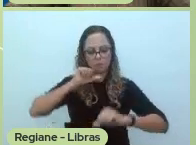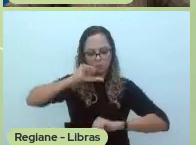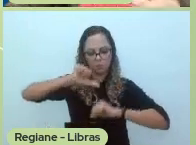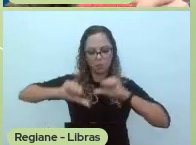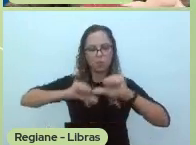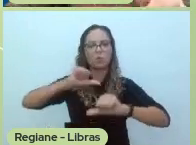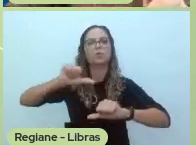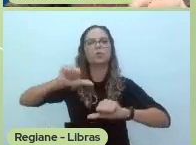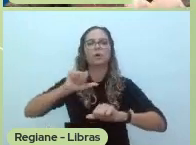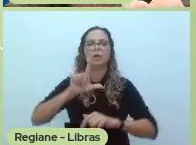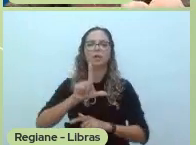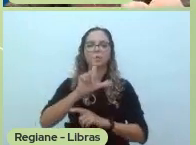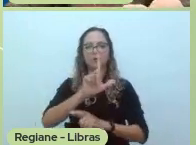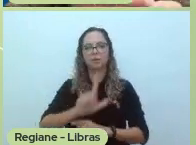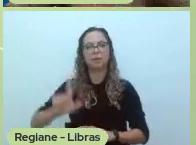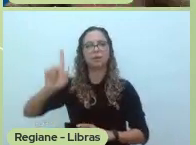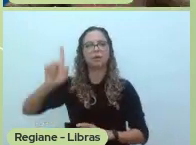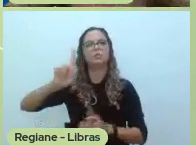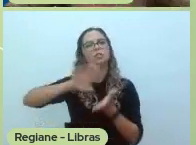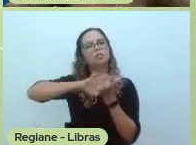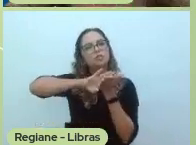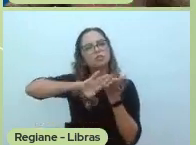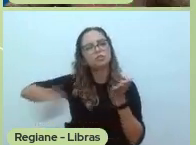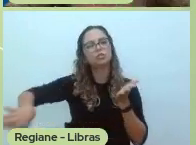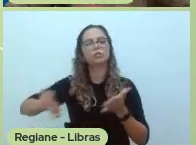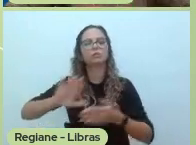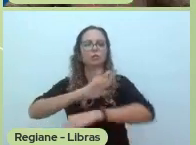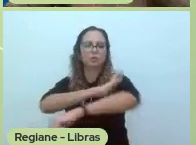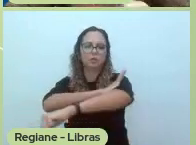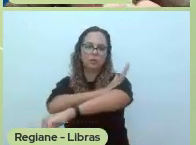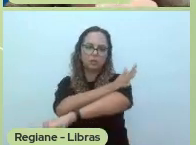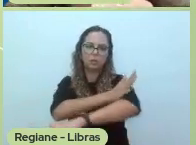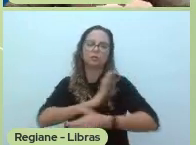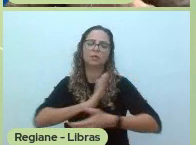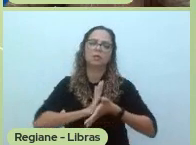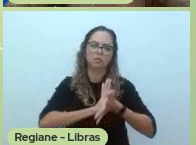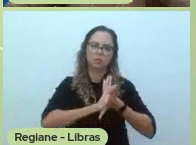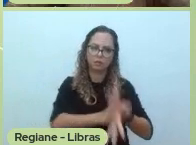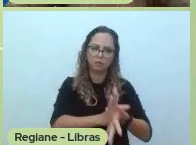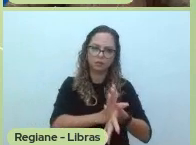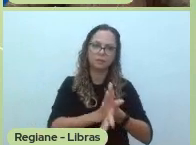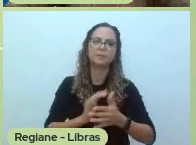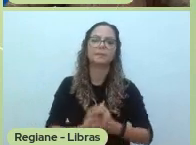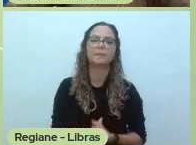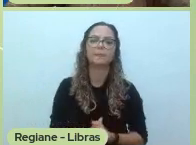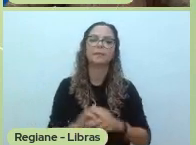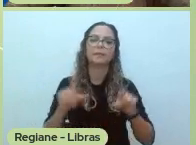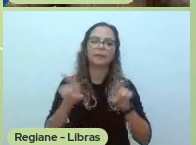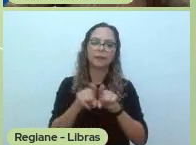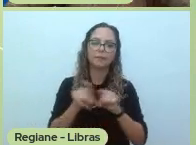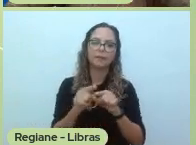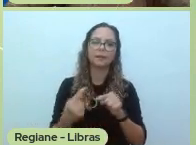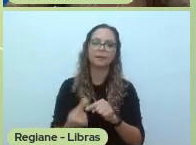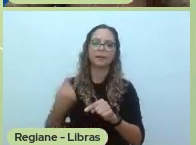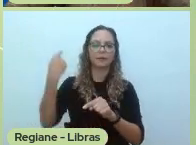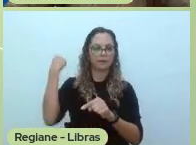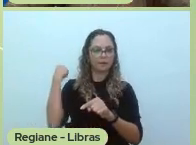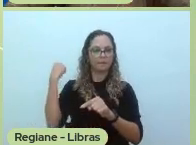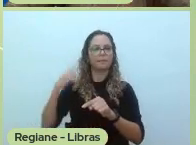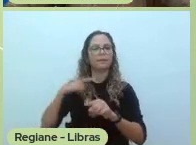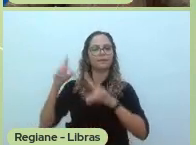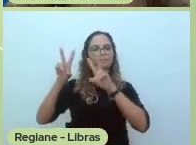mais um fator que eu trago de novo lá para trás, que é a educação, que